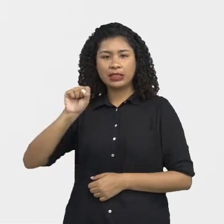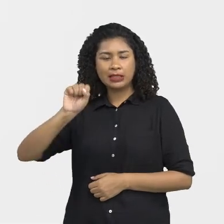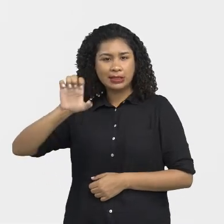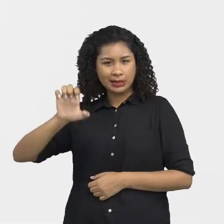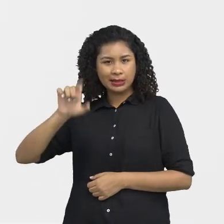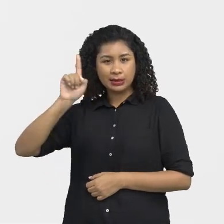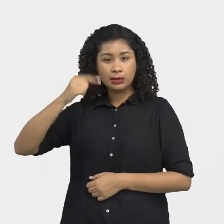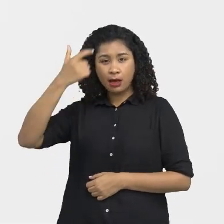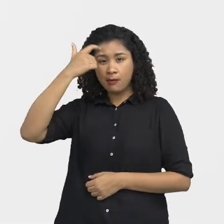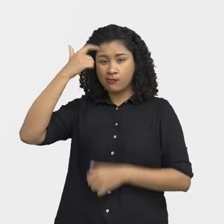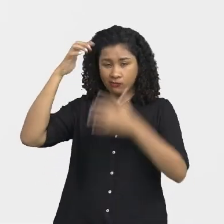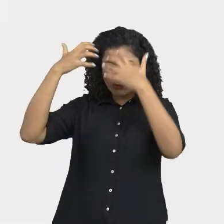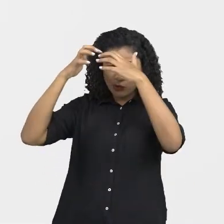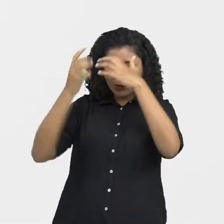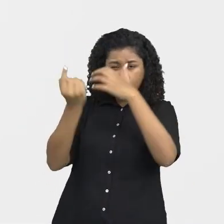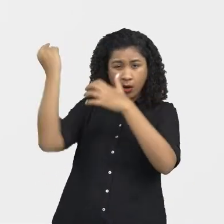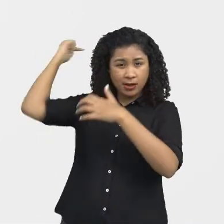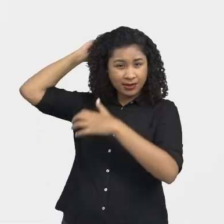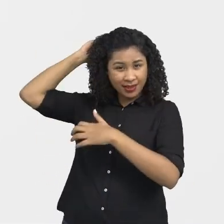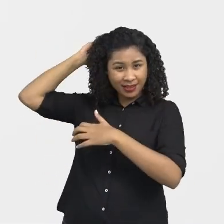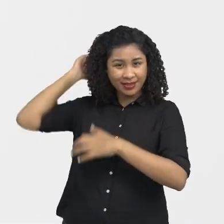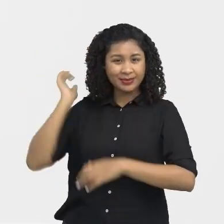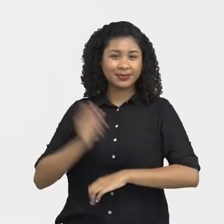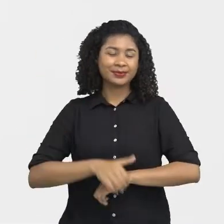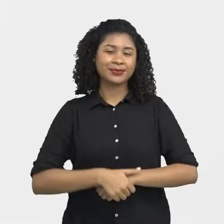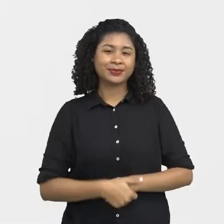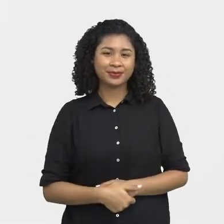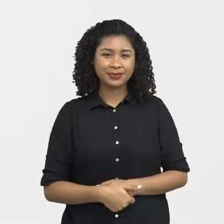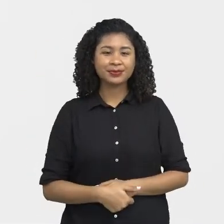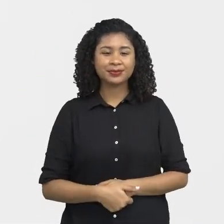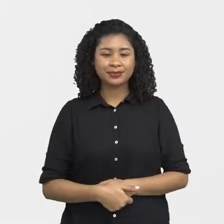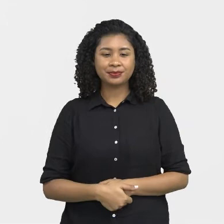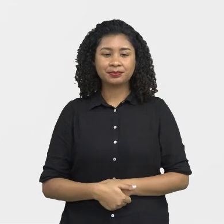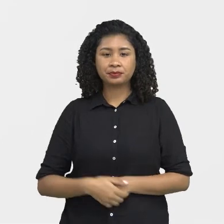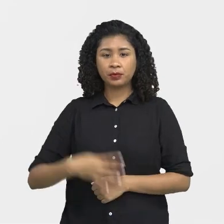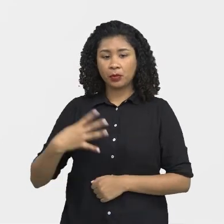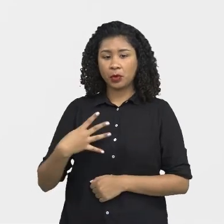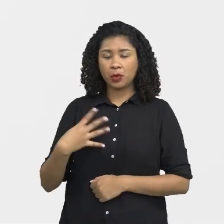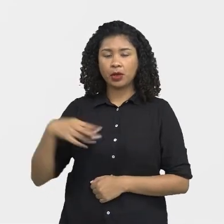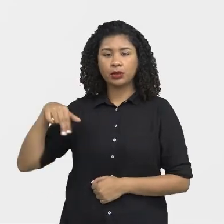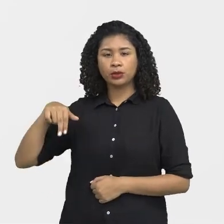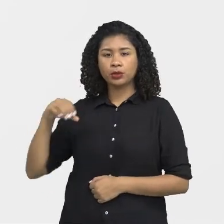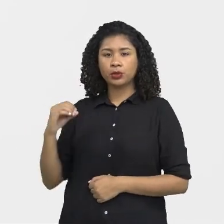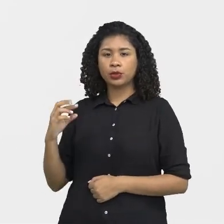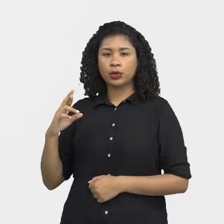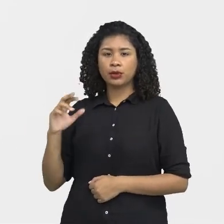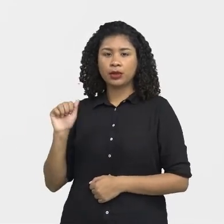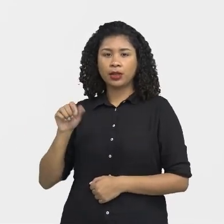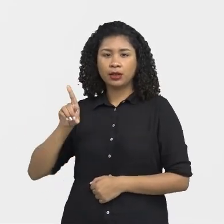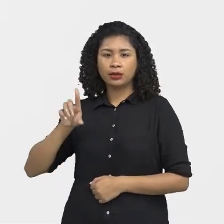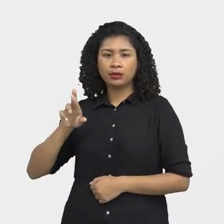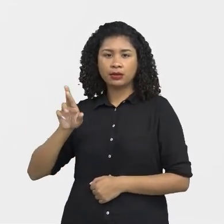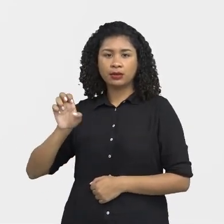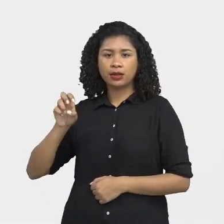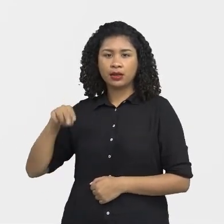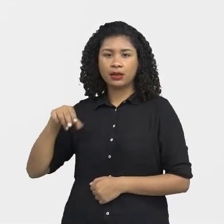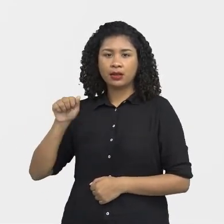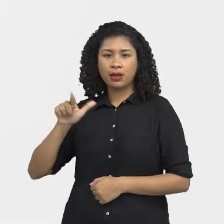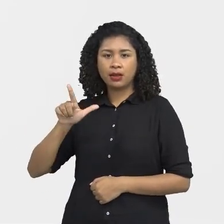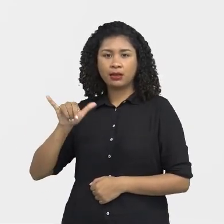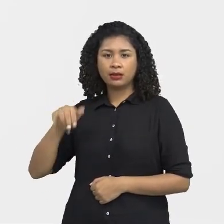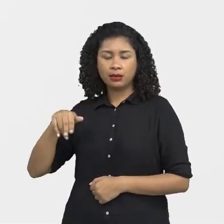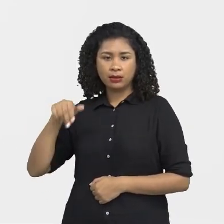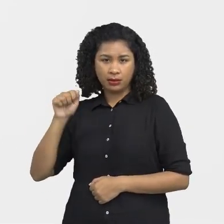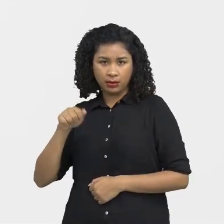né? Hipófise. A noradrenalina, ela é um hormônio que é produzido